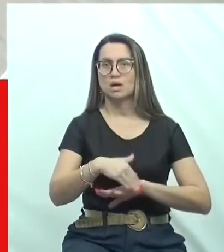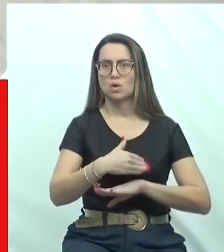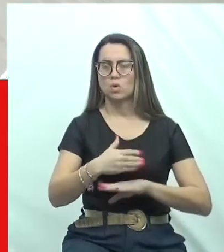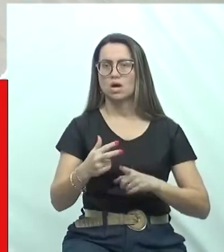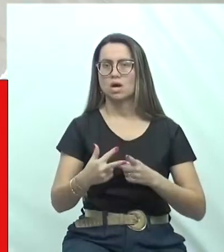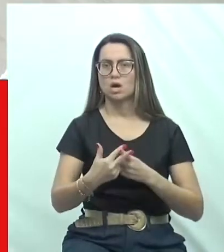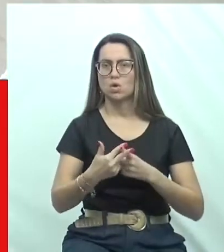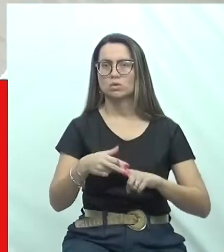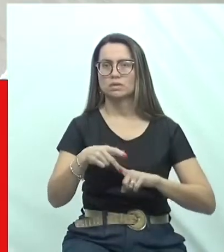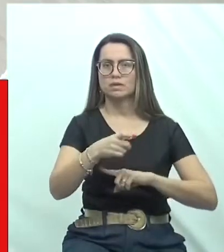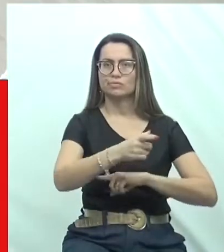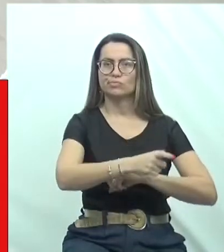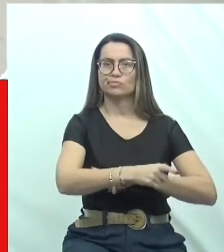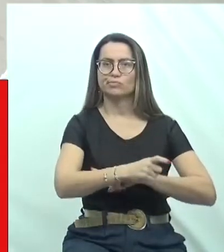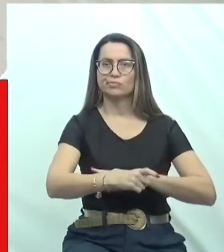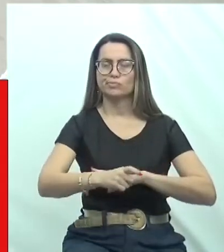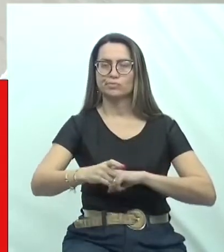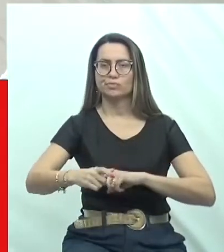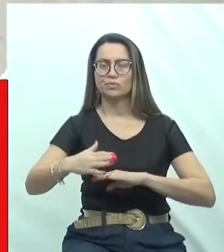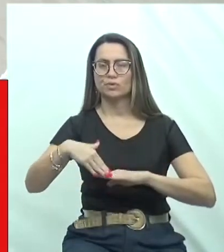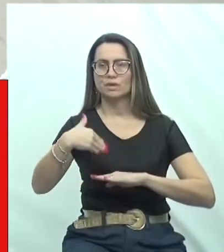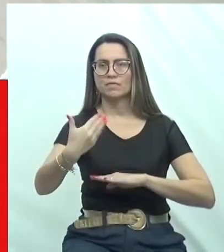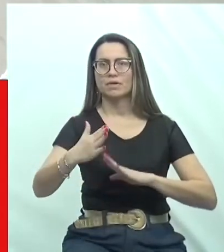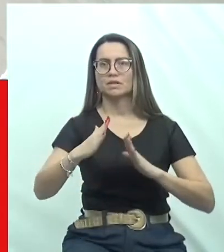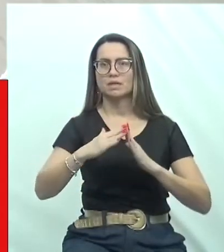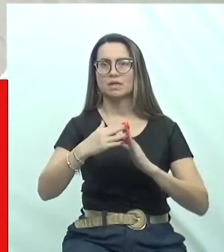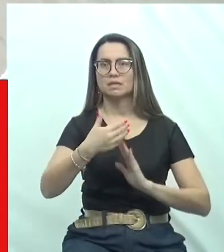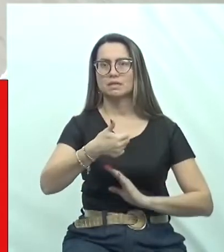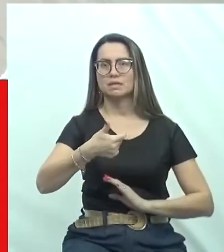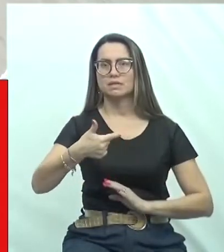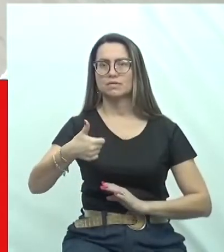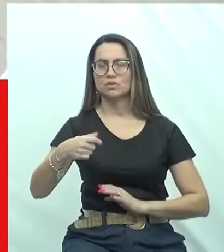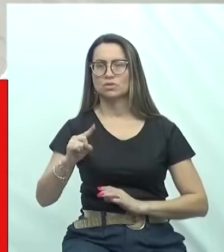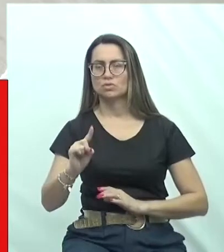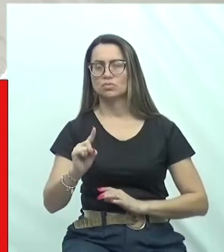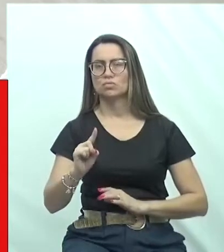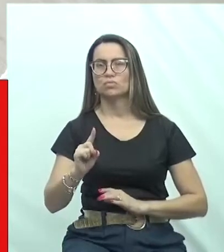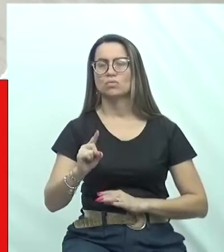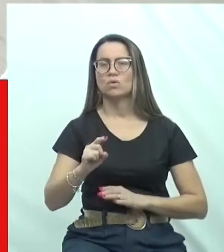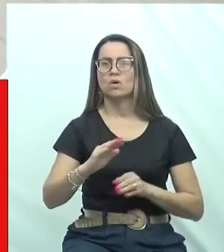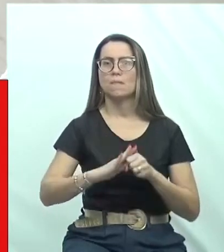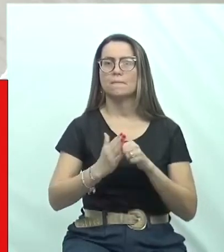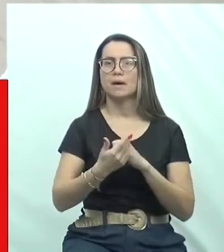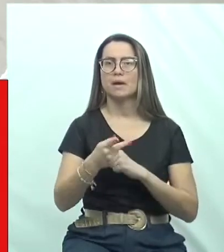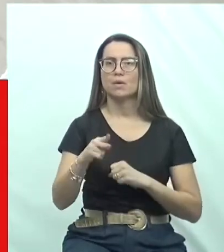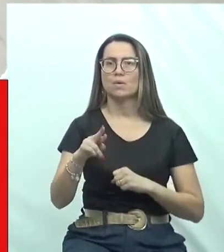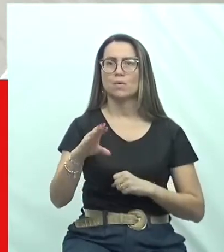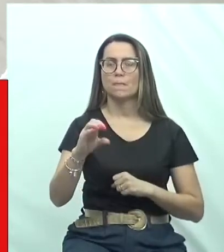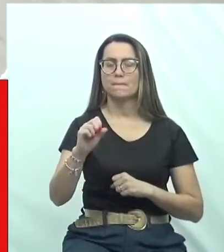de frente ao imóvel número 121, bairro Progresso. Indicação